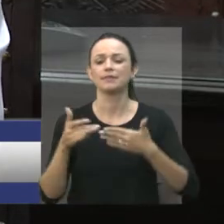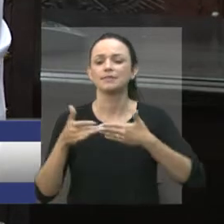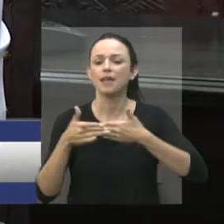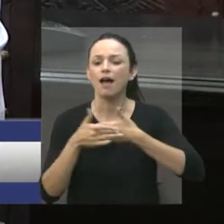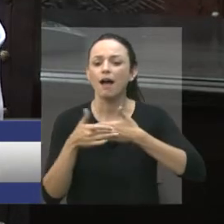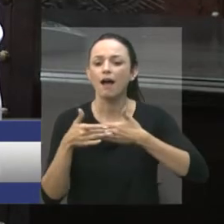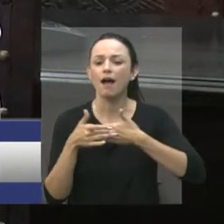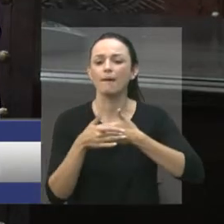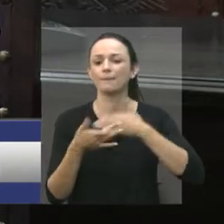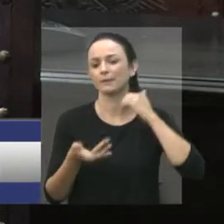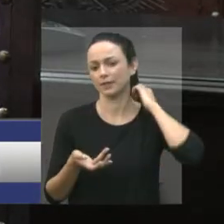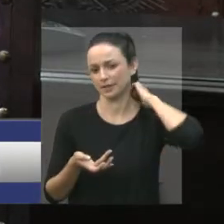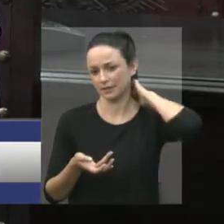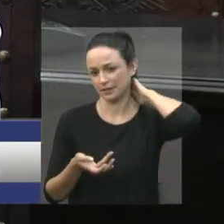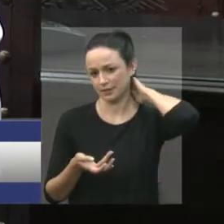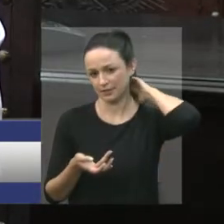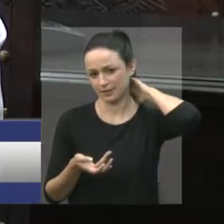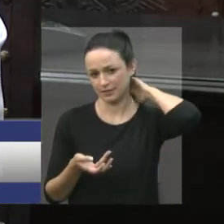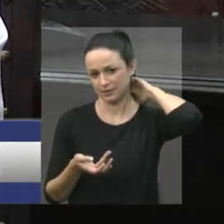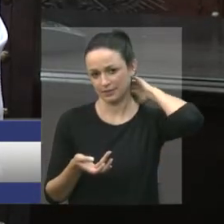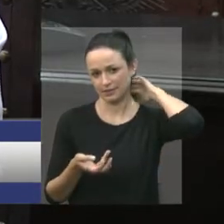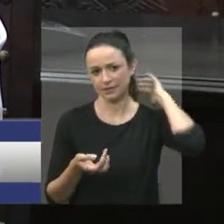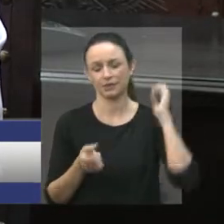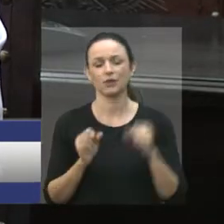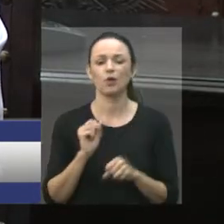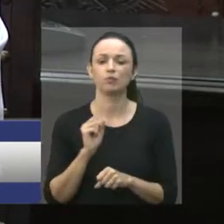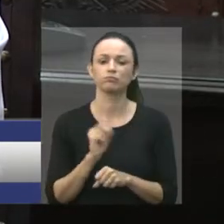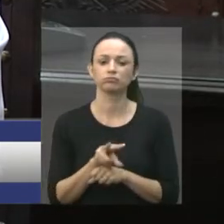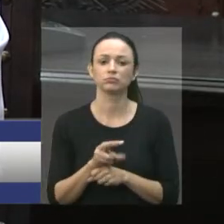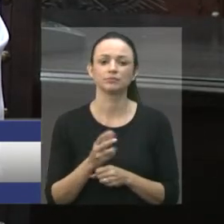que sejam contratados